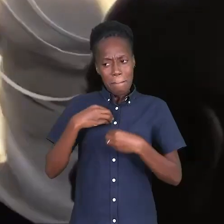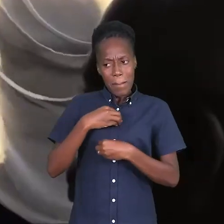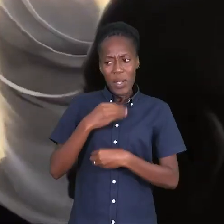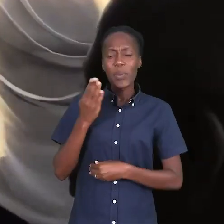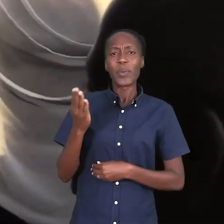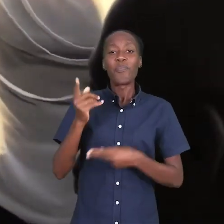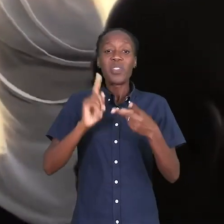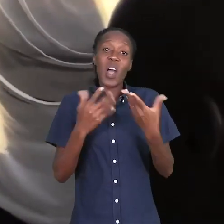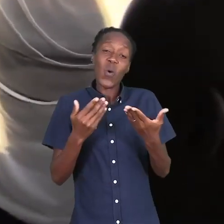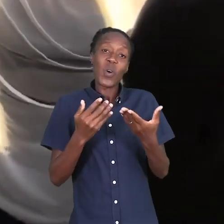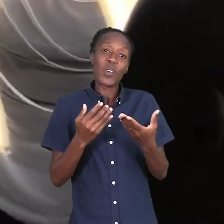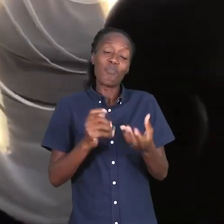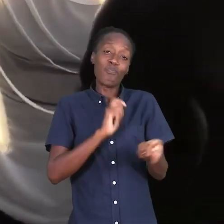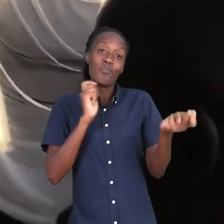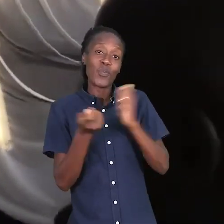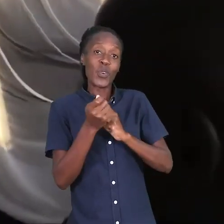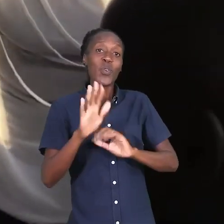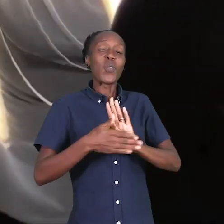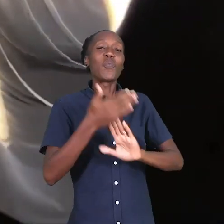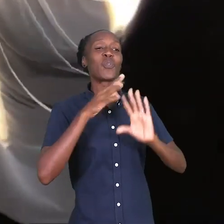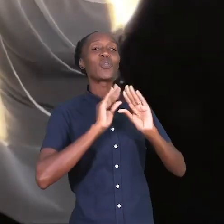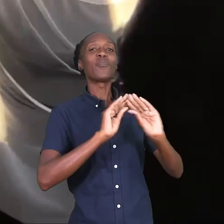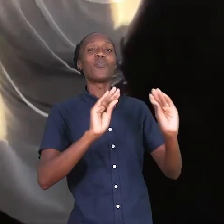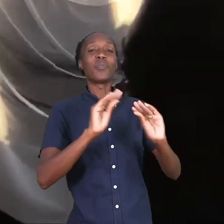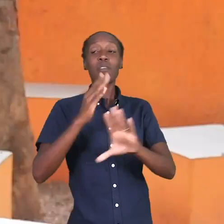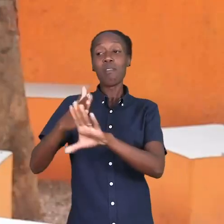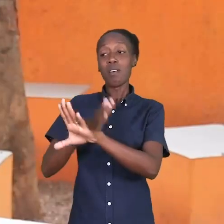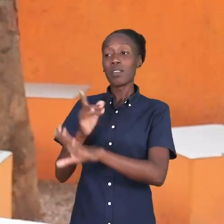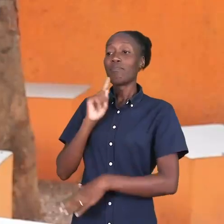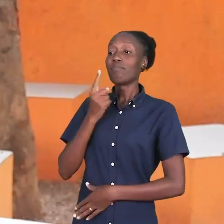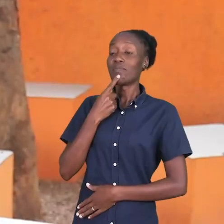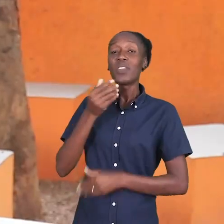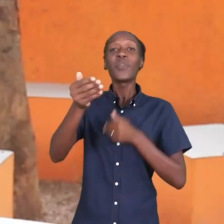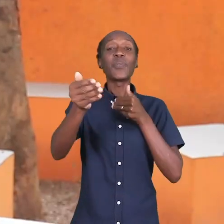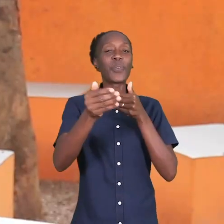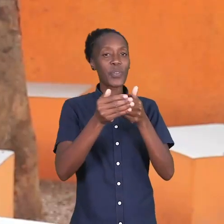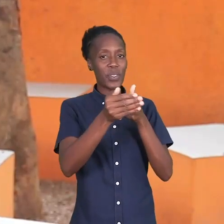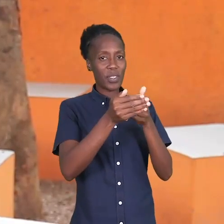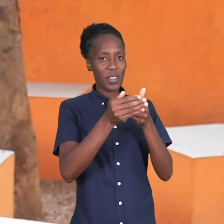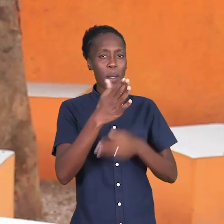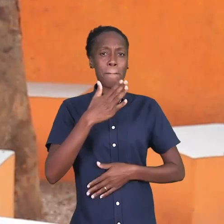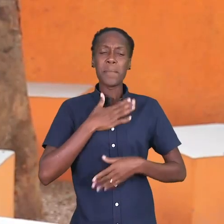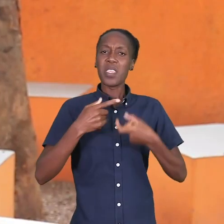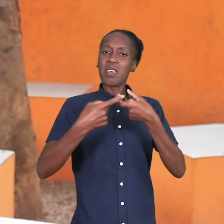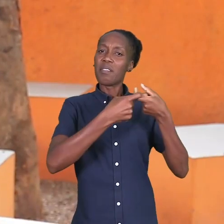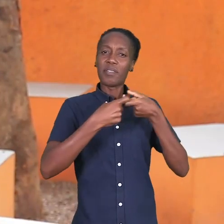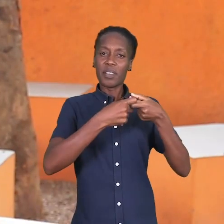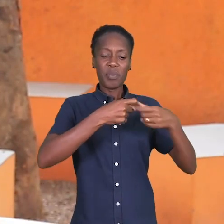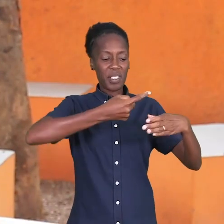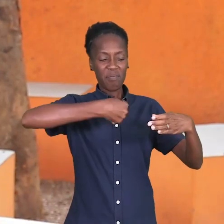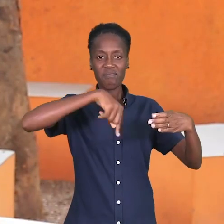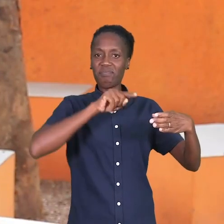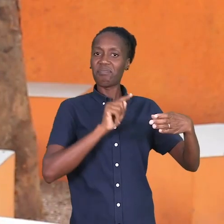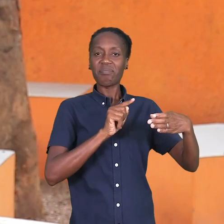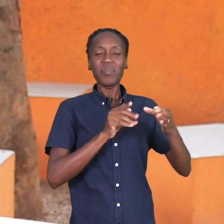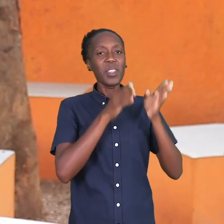ser médica e agora alfabetizadora que é hoje. Naquela altura, sim, havia vizinhos, porque na minha